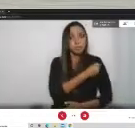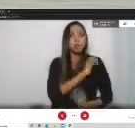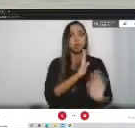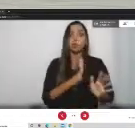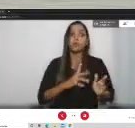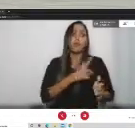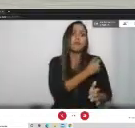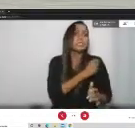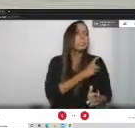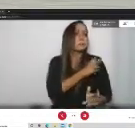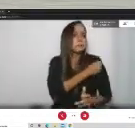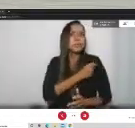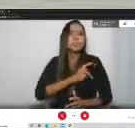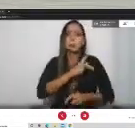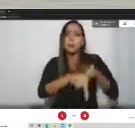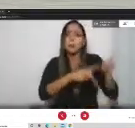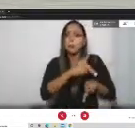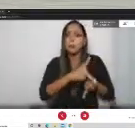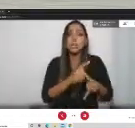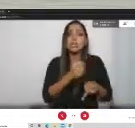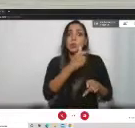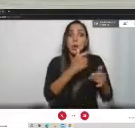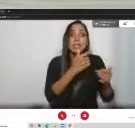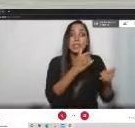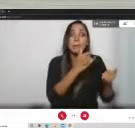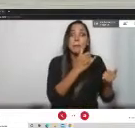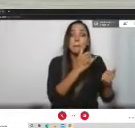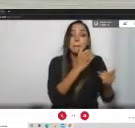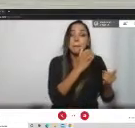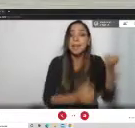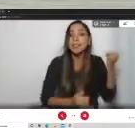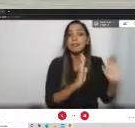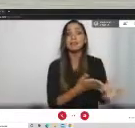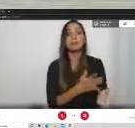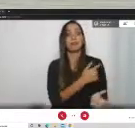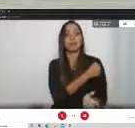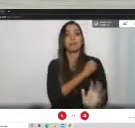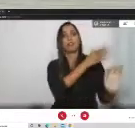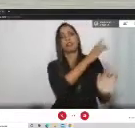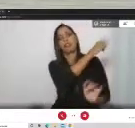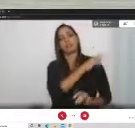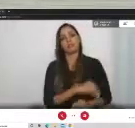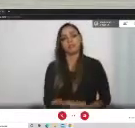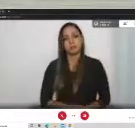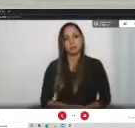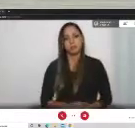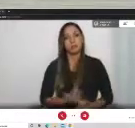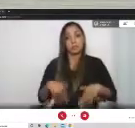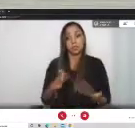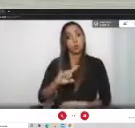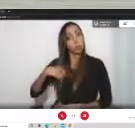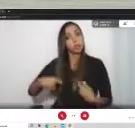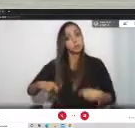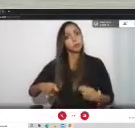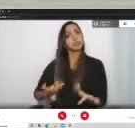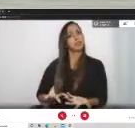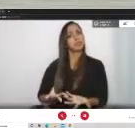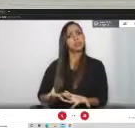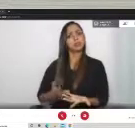providências, temos que acabar com essa política, porque gente está morrendo, pessoas estão morrendo diariamente. E